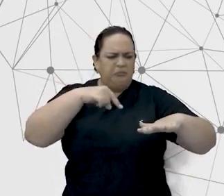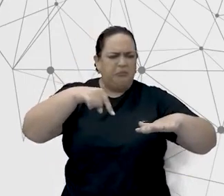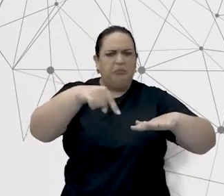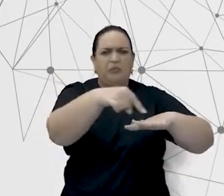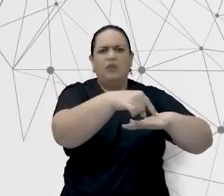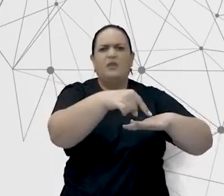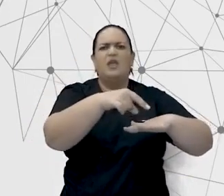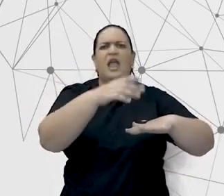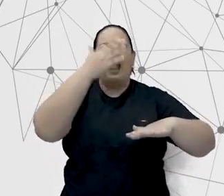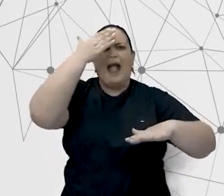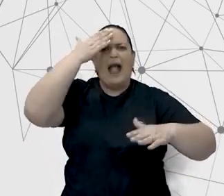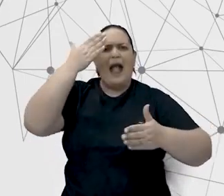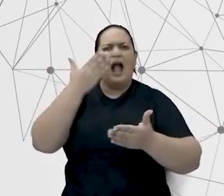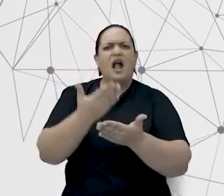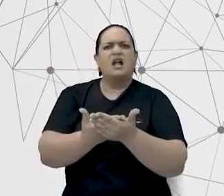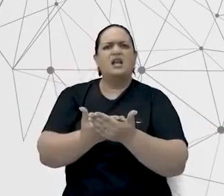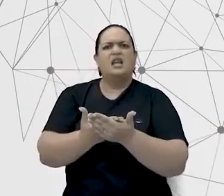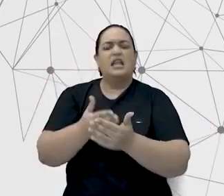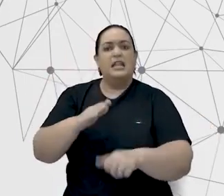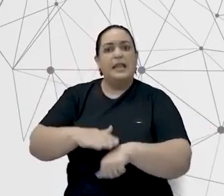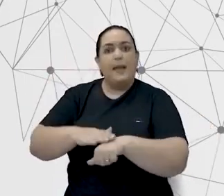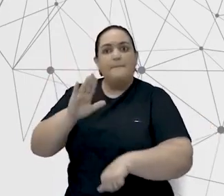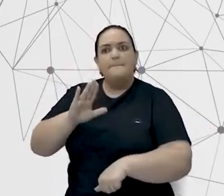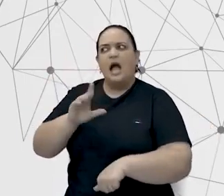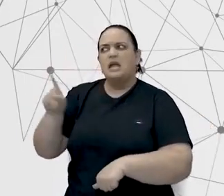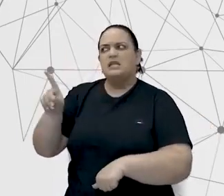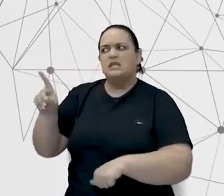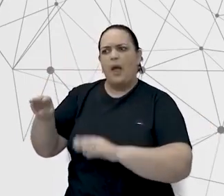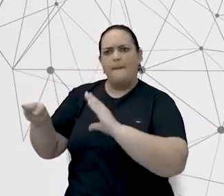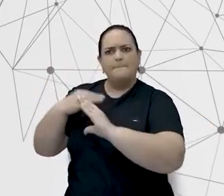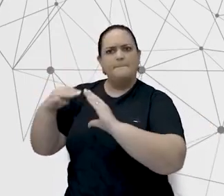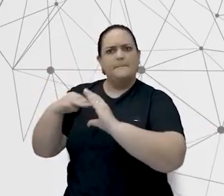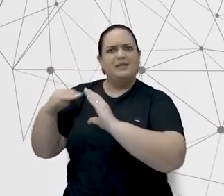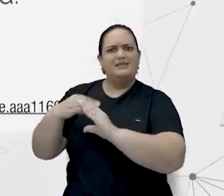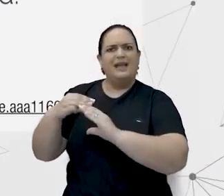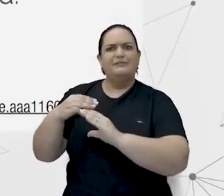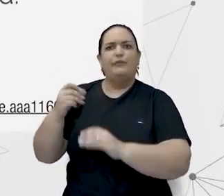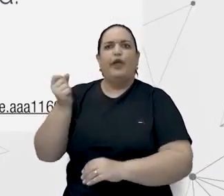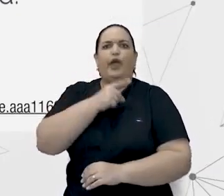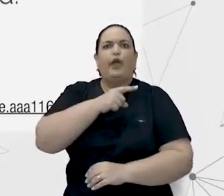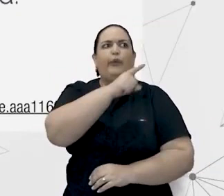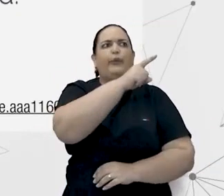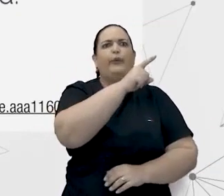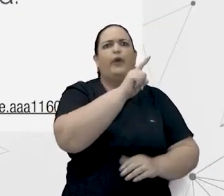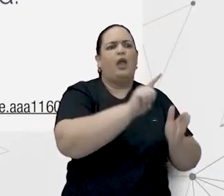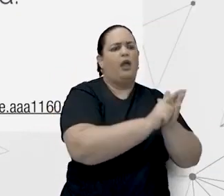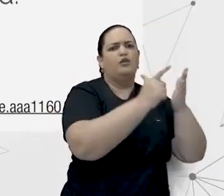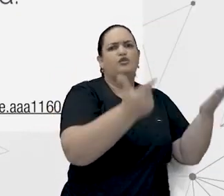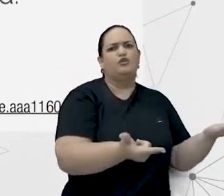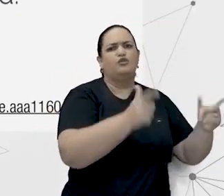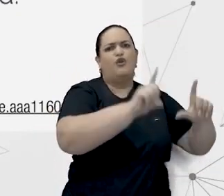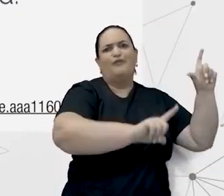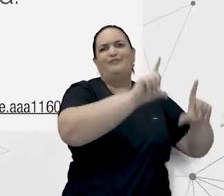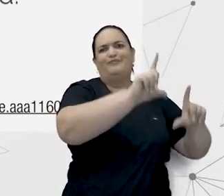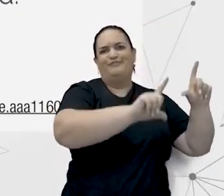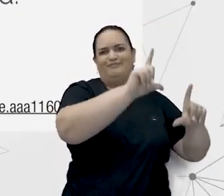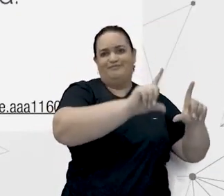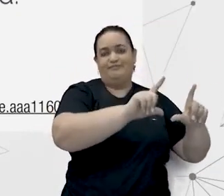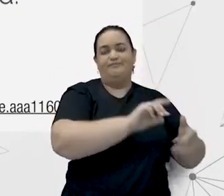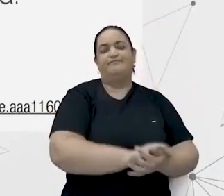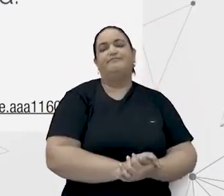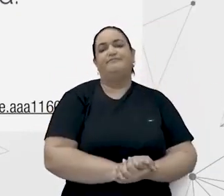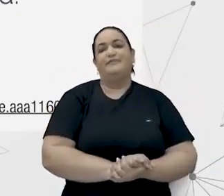órgão tradicional de imprensa, por exemplo. E aí, para destrinchar ainda mais isso, esse estudo do